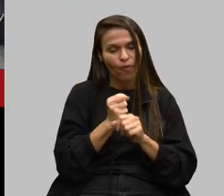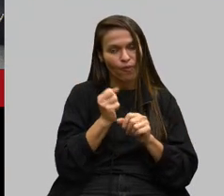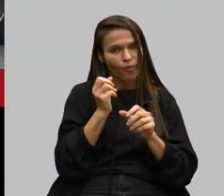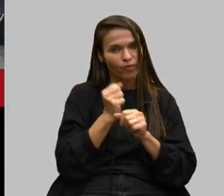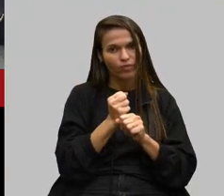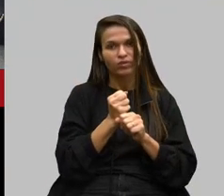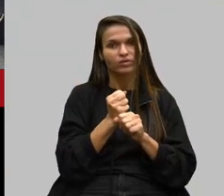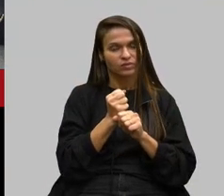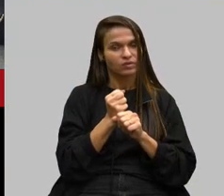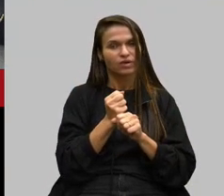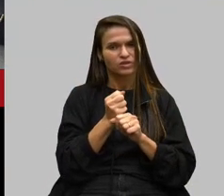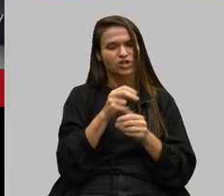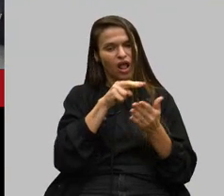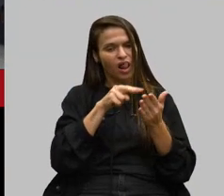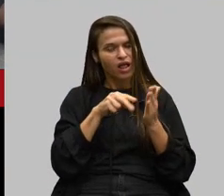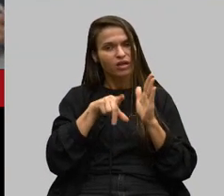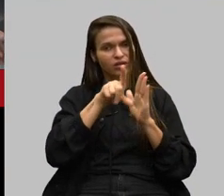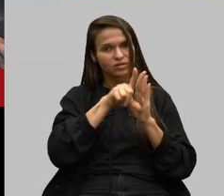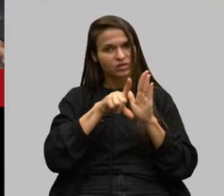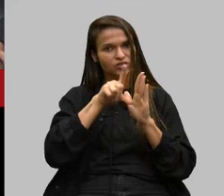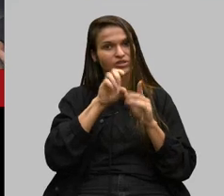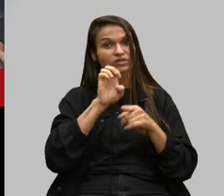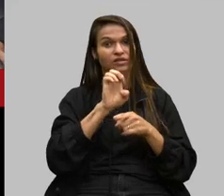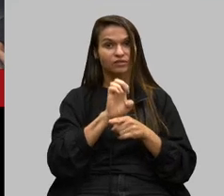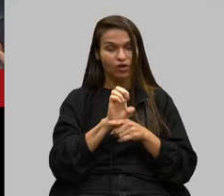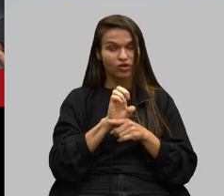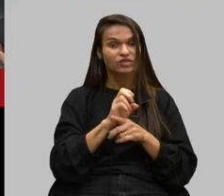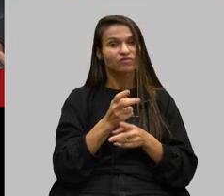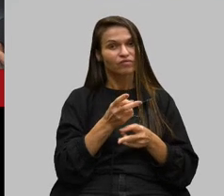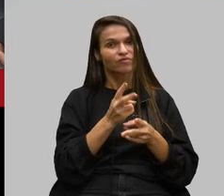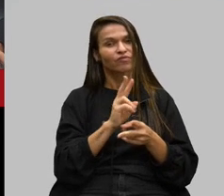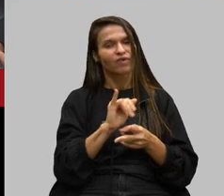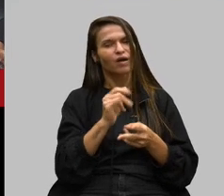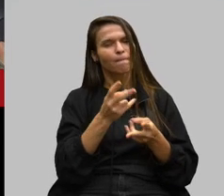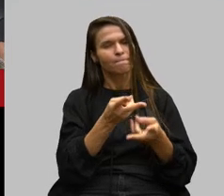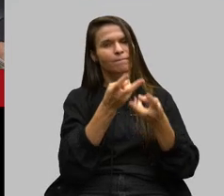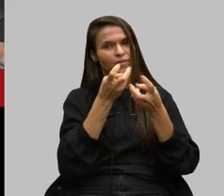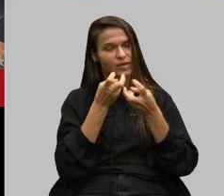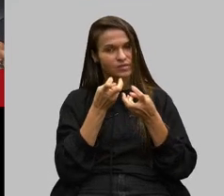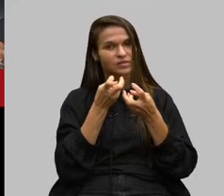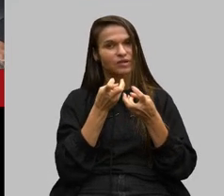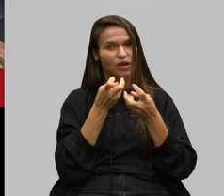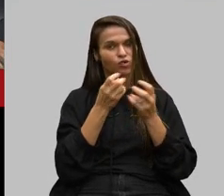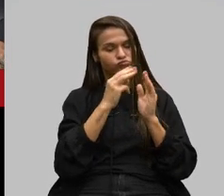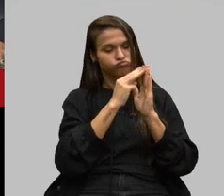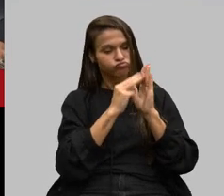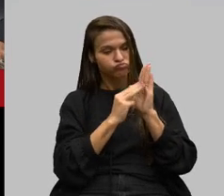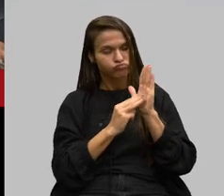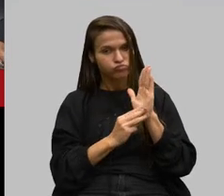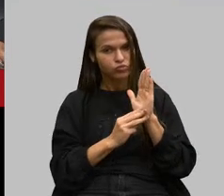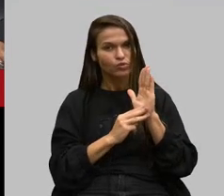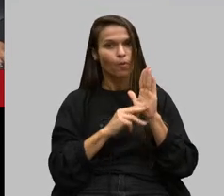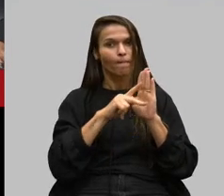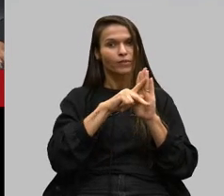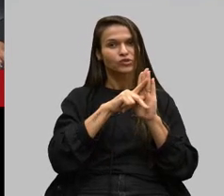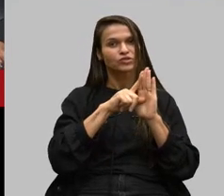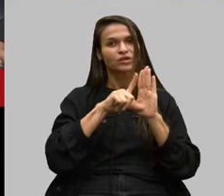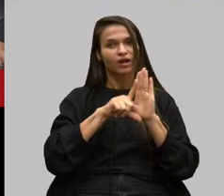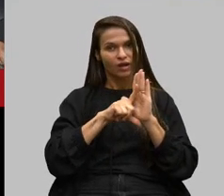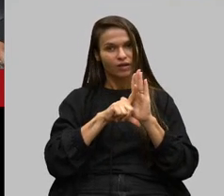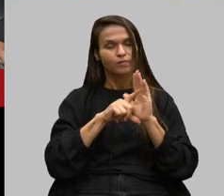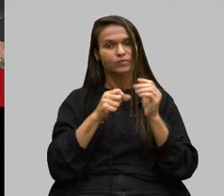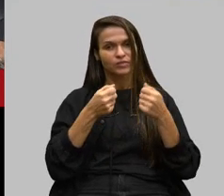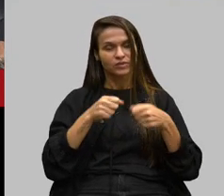se a gente lê a legislação Estadual a gente vai identificar que a minuta do projeto de lei deveria ter sido